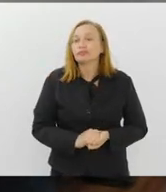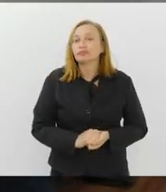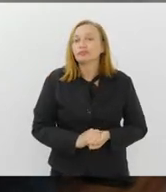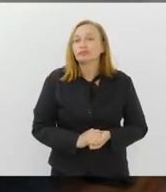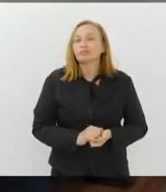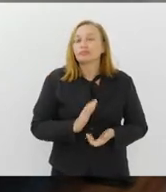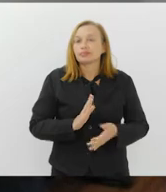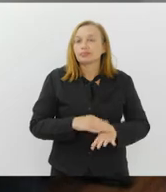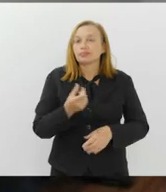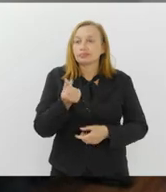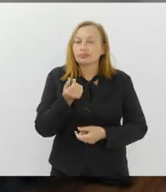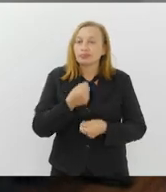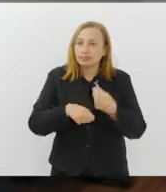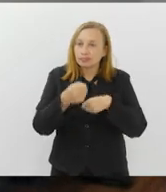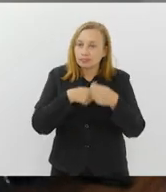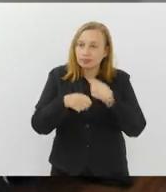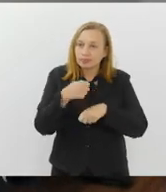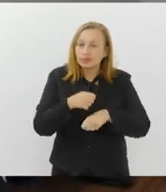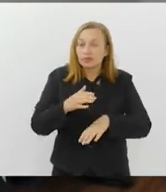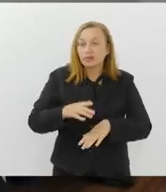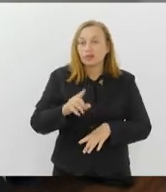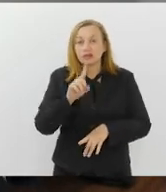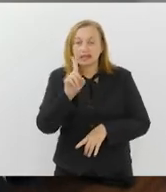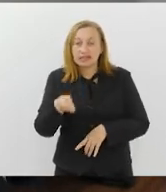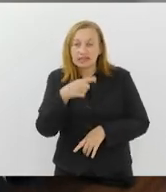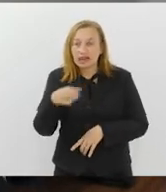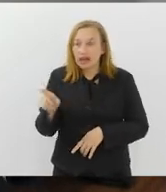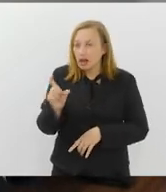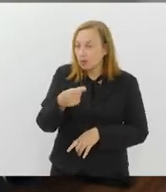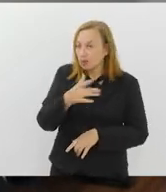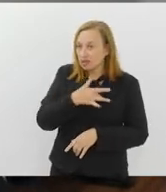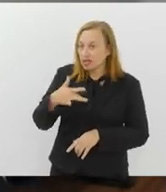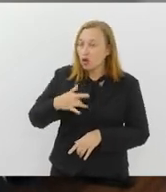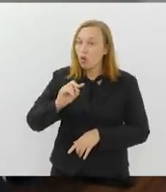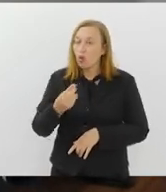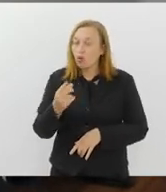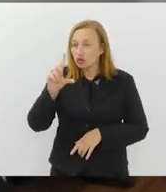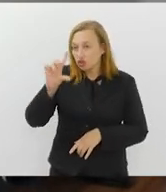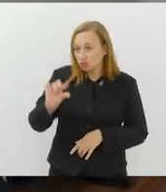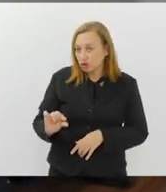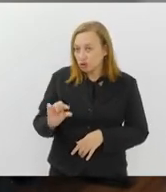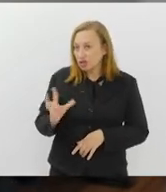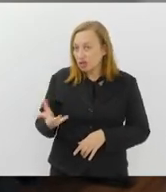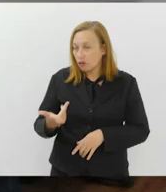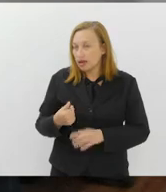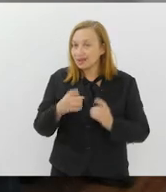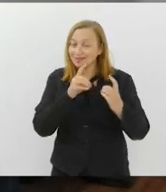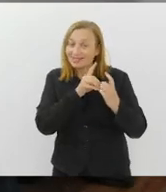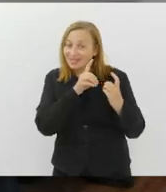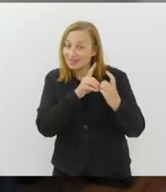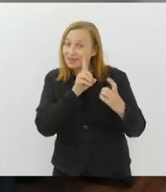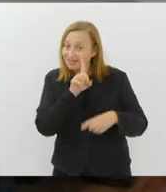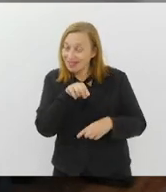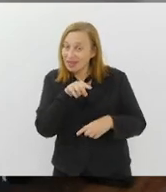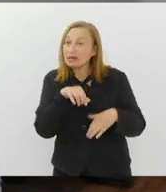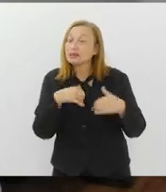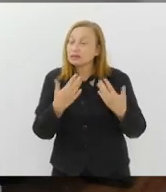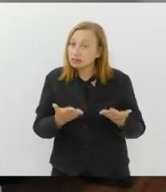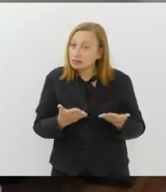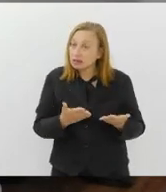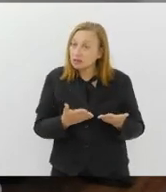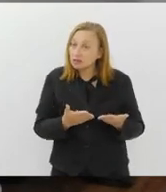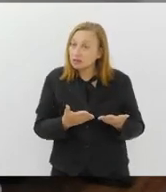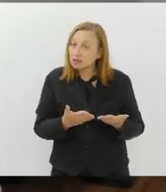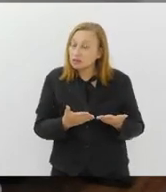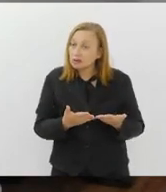mais economia, que é vamos cancelar os planos ou vamos reduzir na qualidade do atendimento, né? Então, são medidas